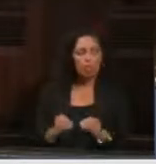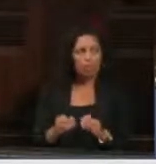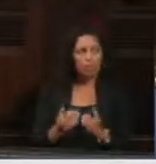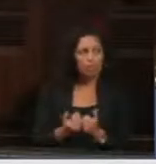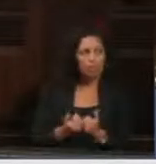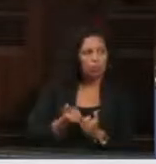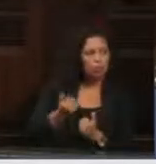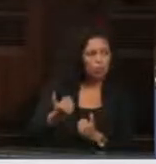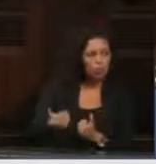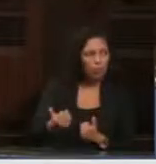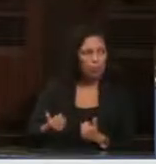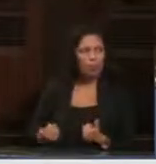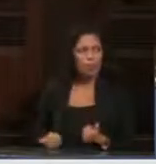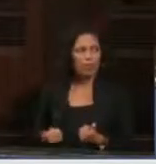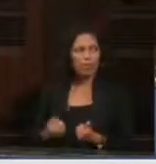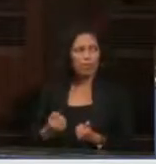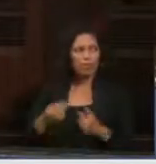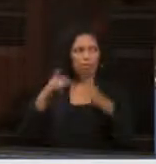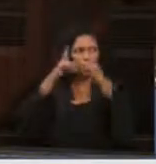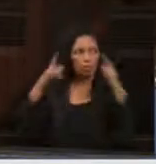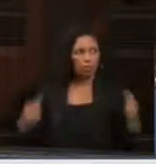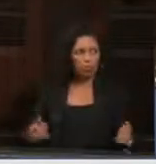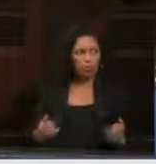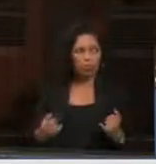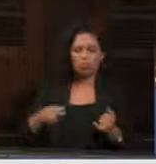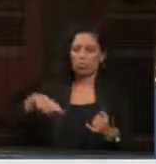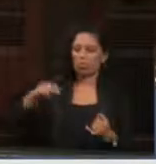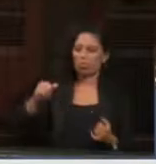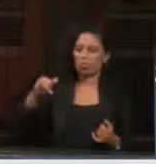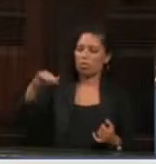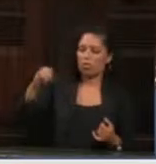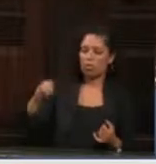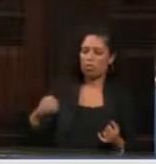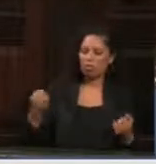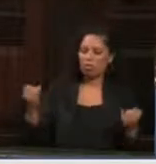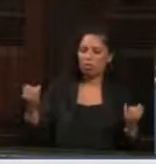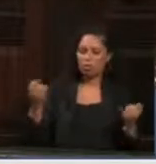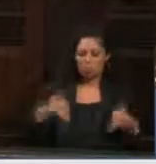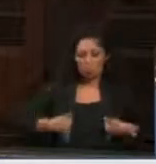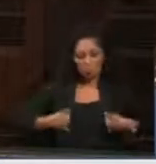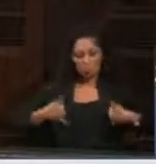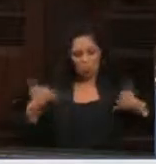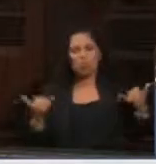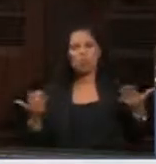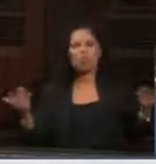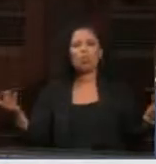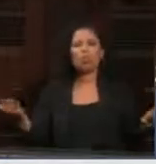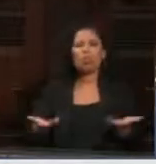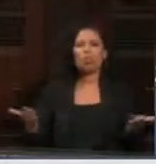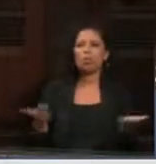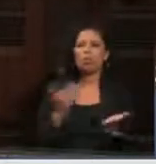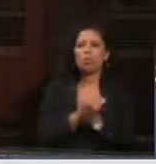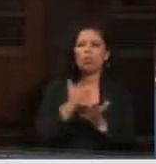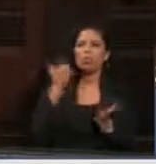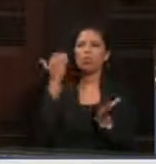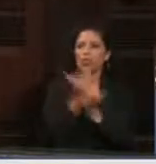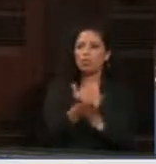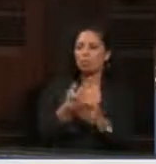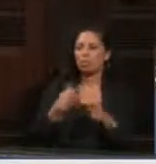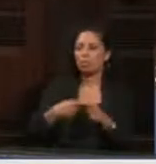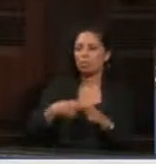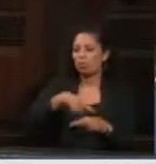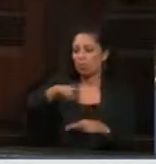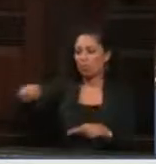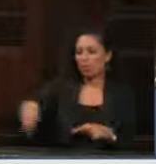ser recuperadas o museu nacional que geram orgulho da ciência brasileira é um orgulho ainda maior por essa resiliência demonstrada